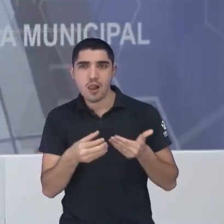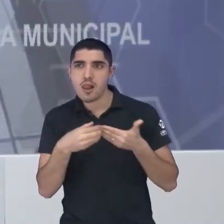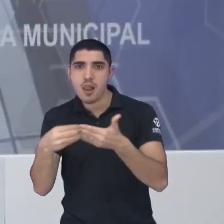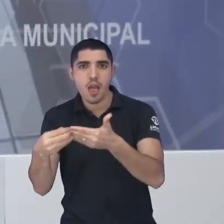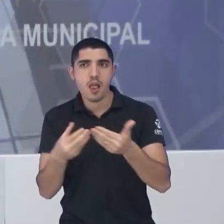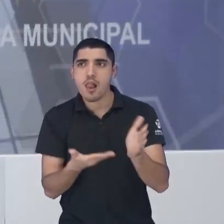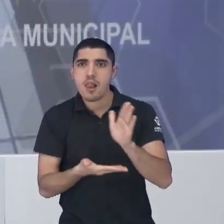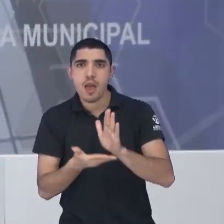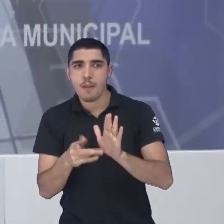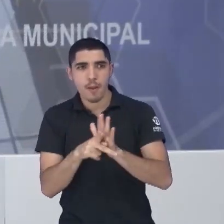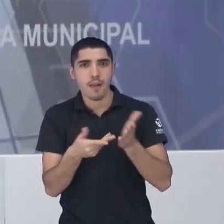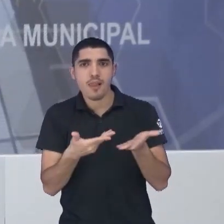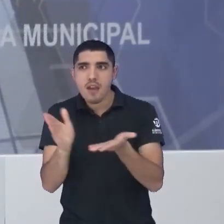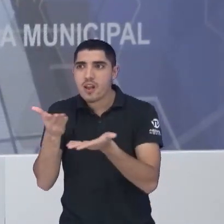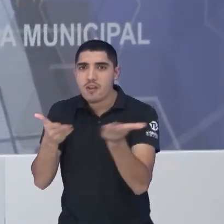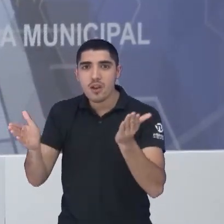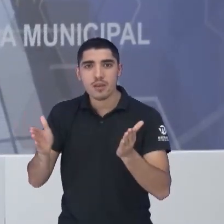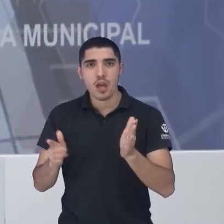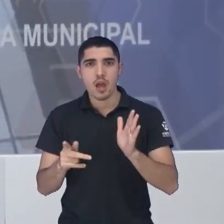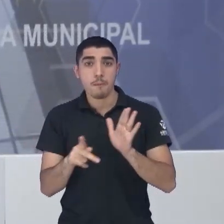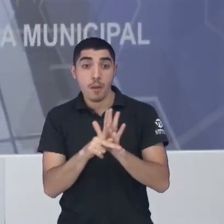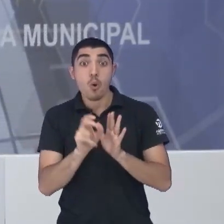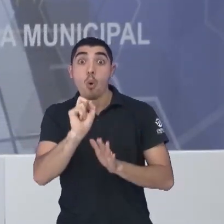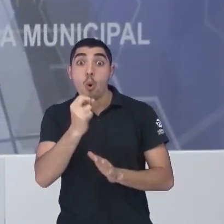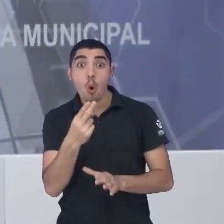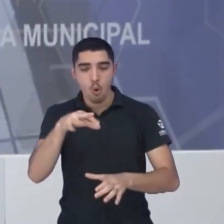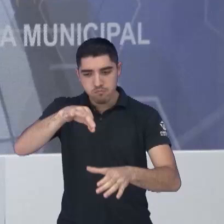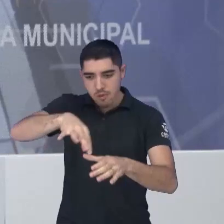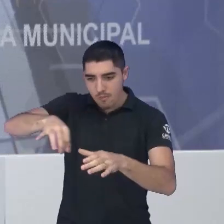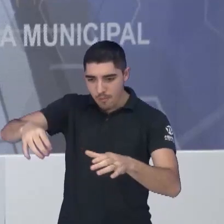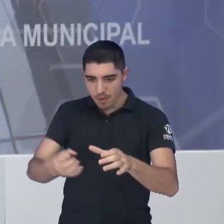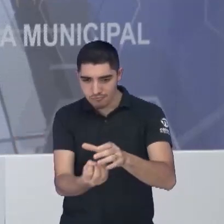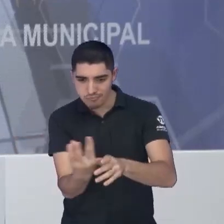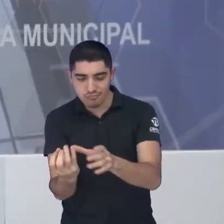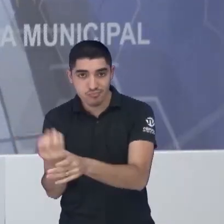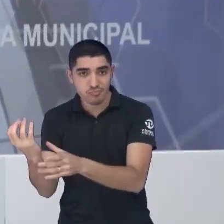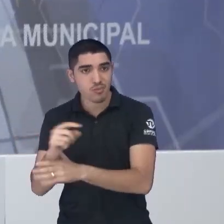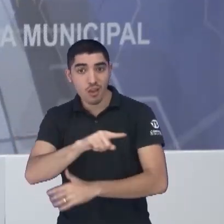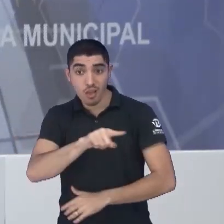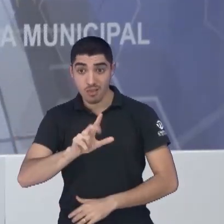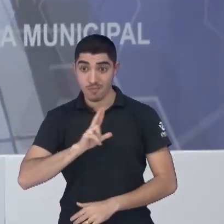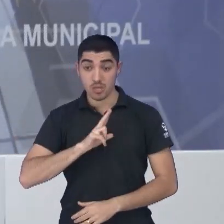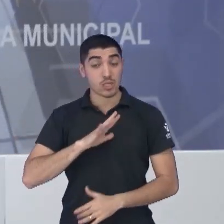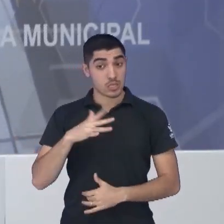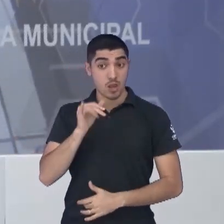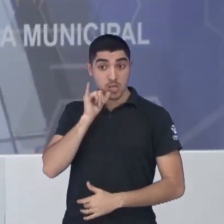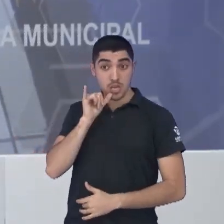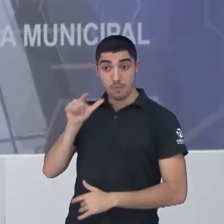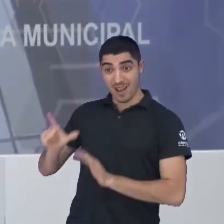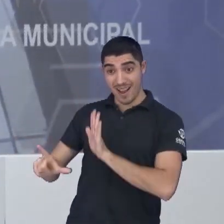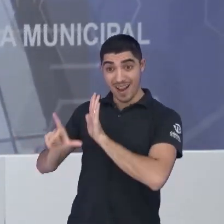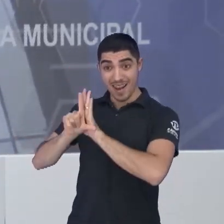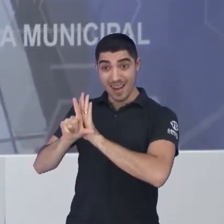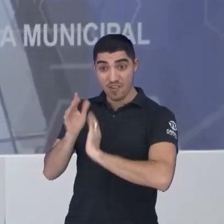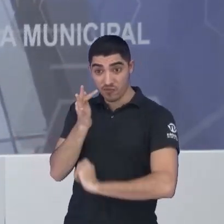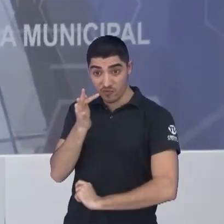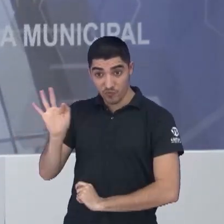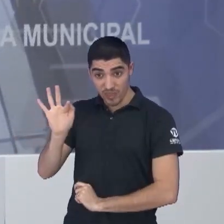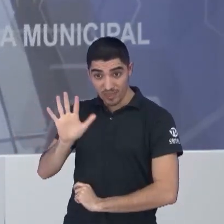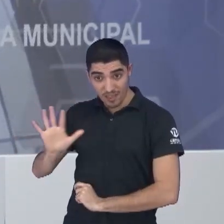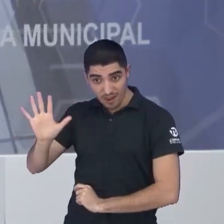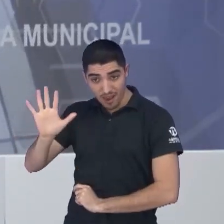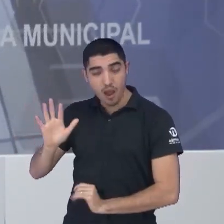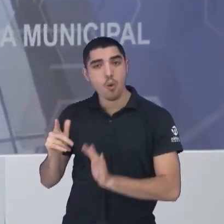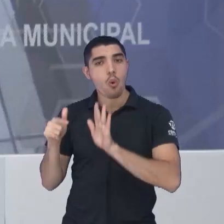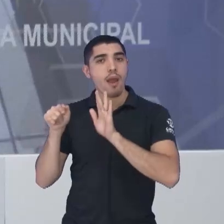consigo e quem semeia, cultiva ou colhe para uso pessoal. Ou seja, a lei federal ela é omissa ao tratar